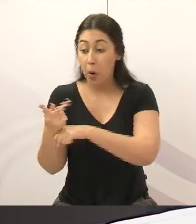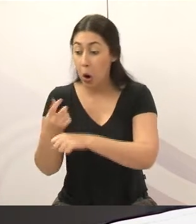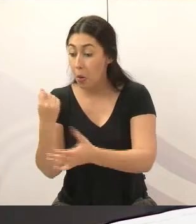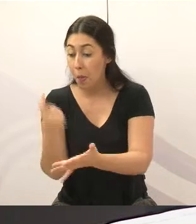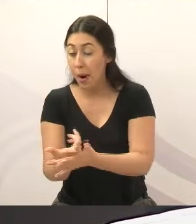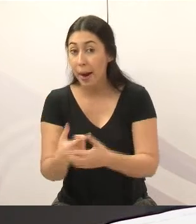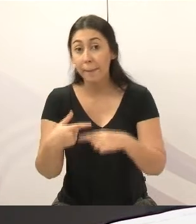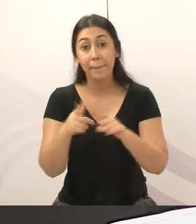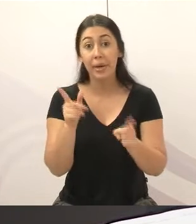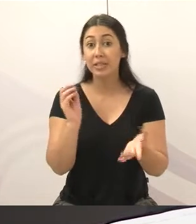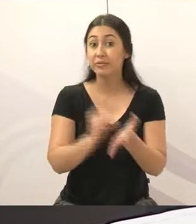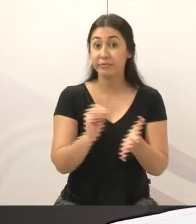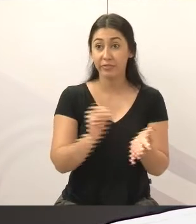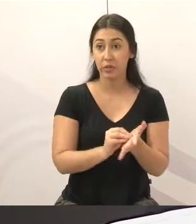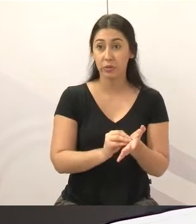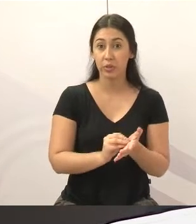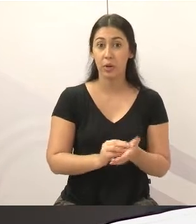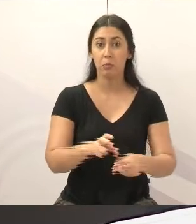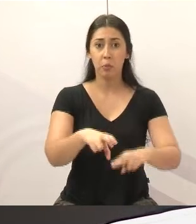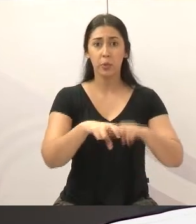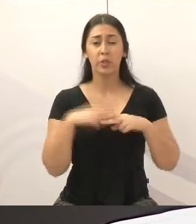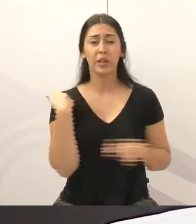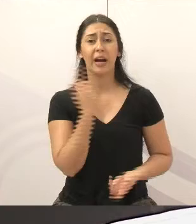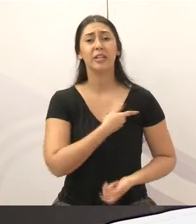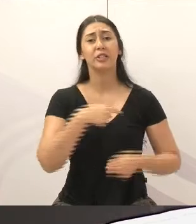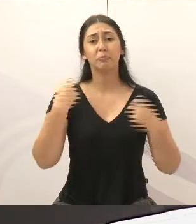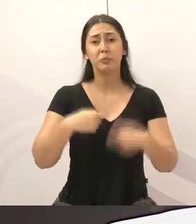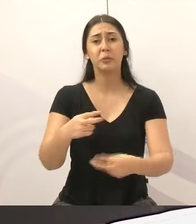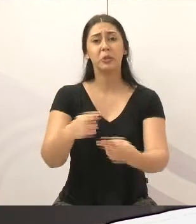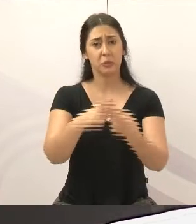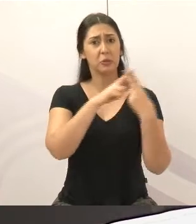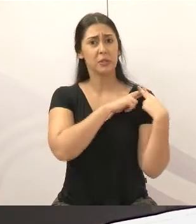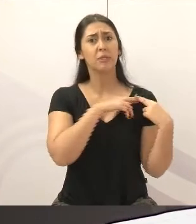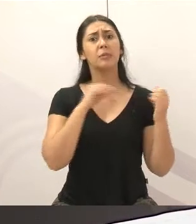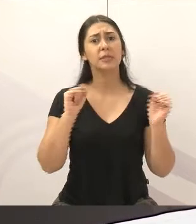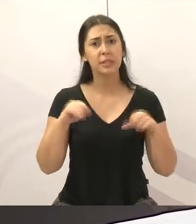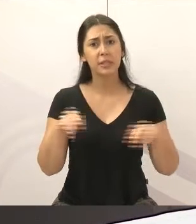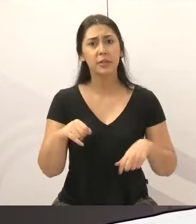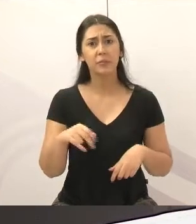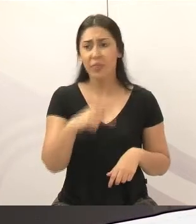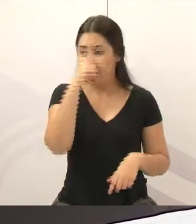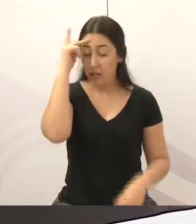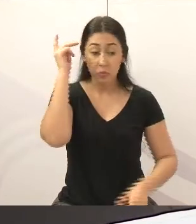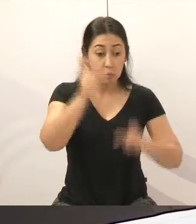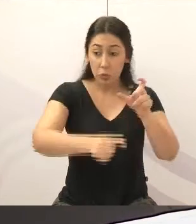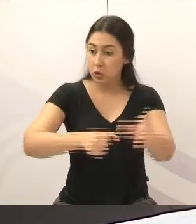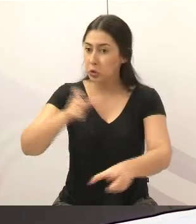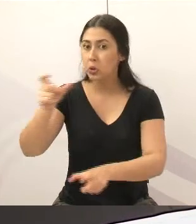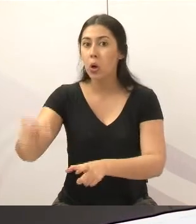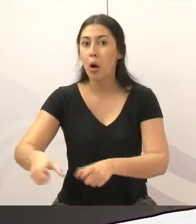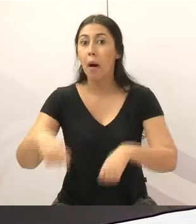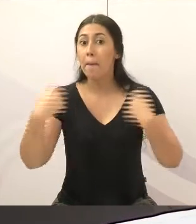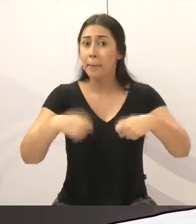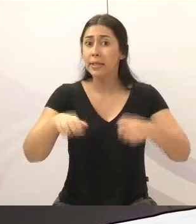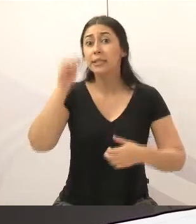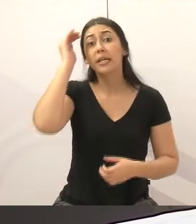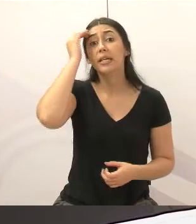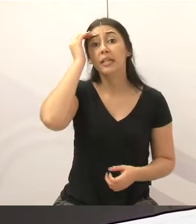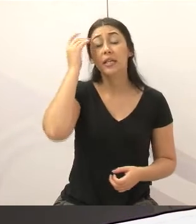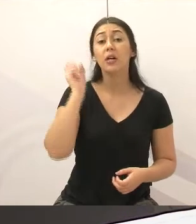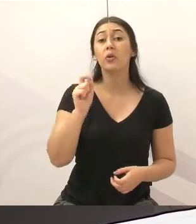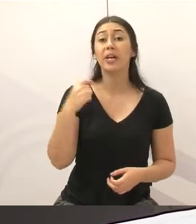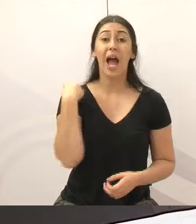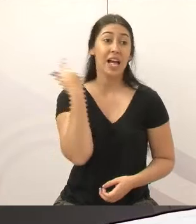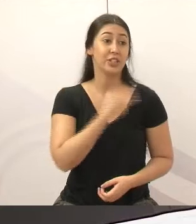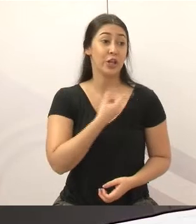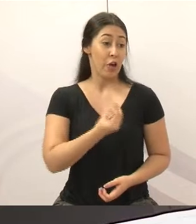dada com responsabilidade e as pessoas precisam entender, Patrícia, precisam entender, Juarez, que nós não vamos ter nossa vida normal